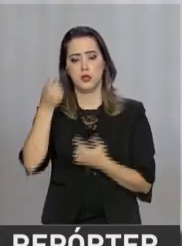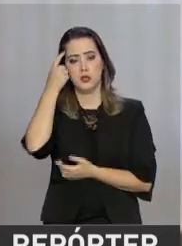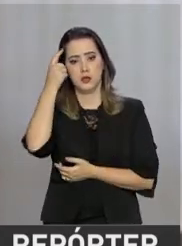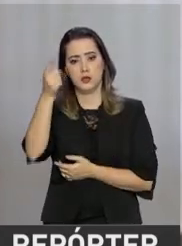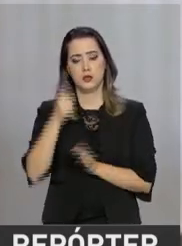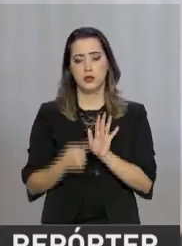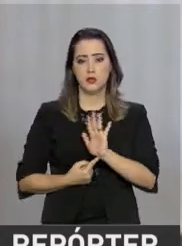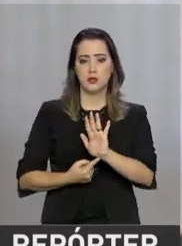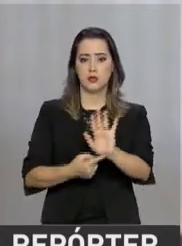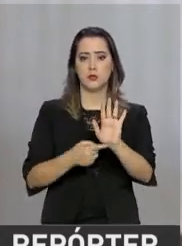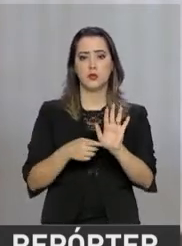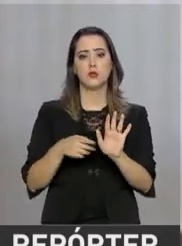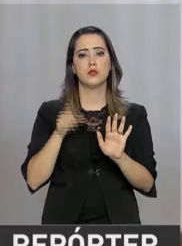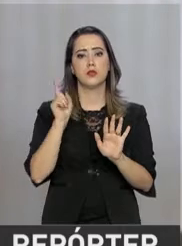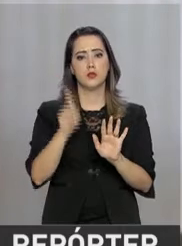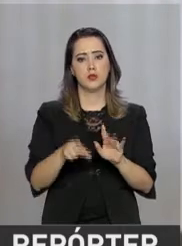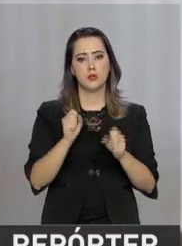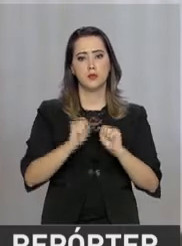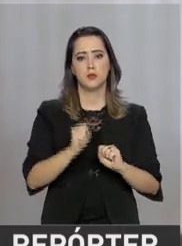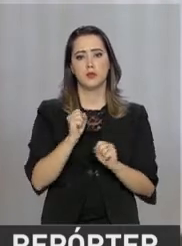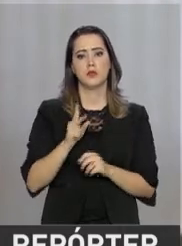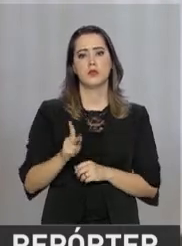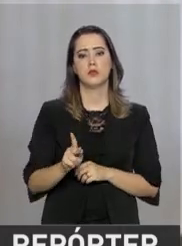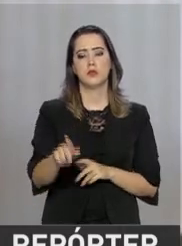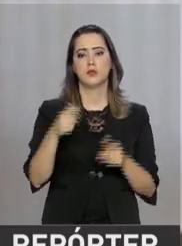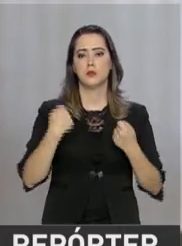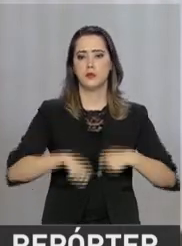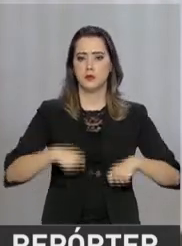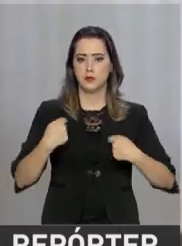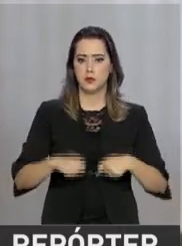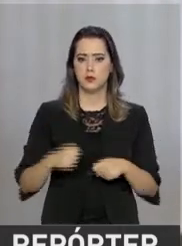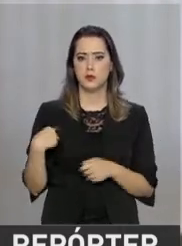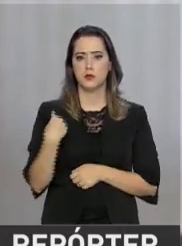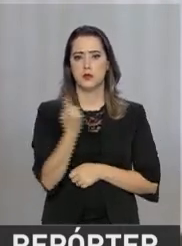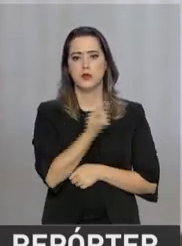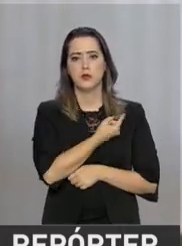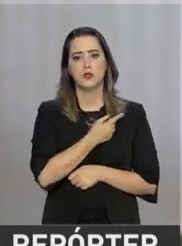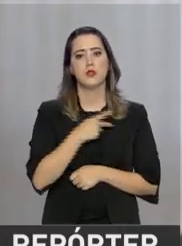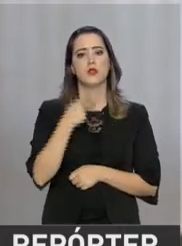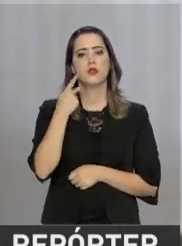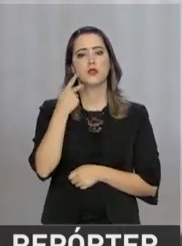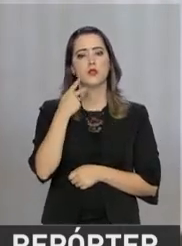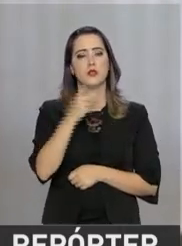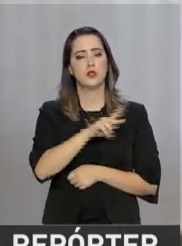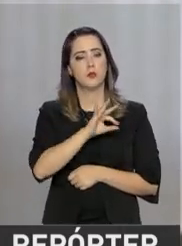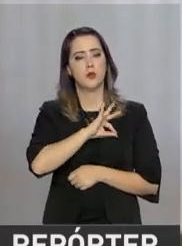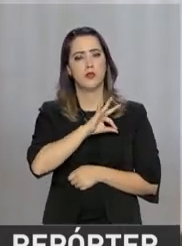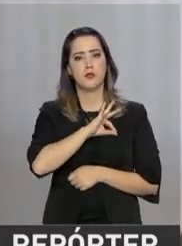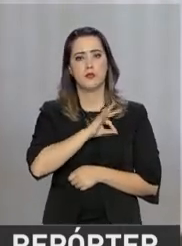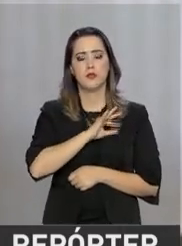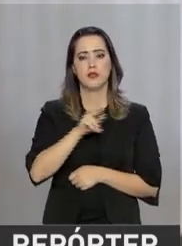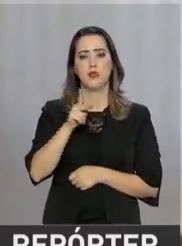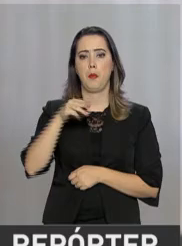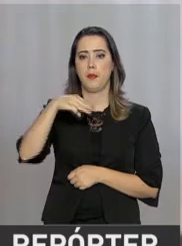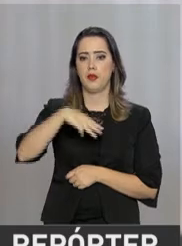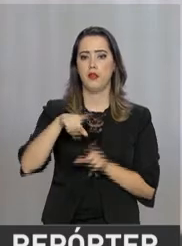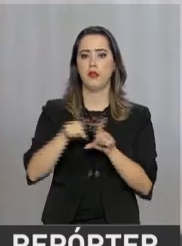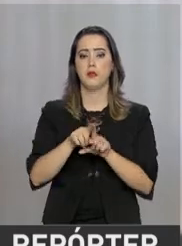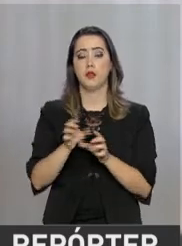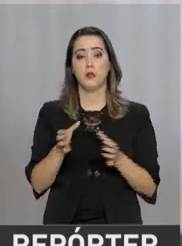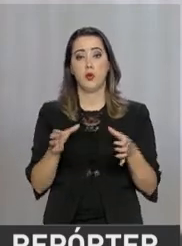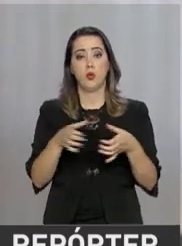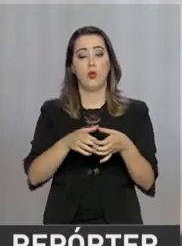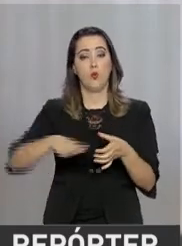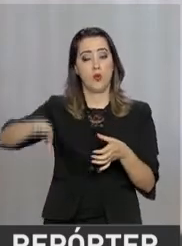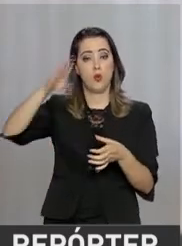e mostrar a capacidade, sempre que necessária, das nossas polícias militares e corpos de bombeiros